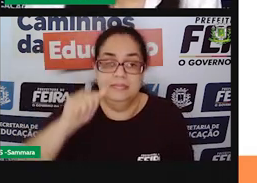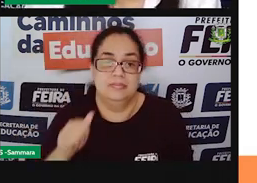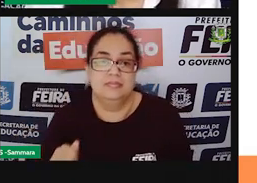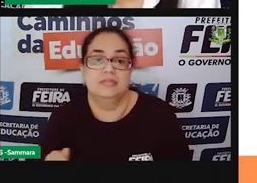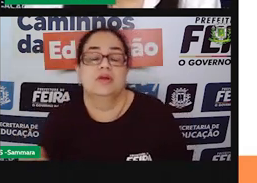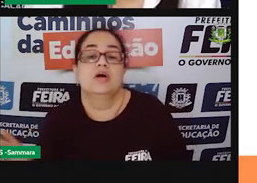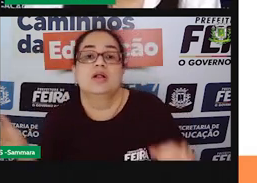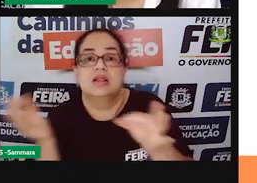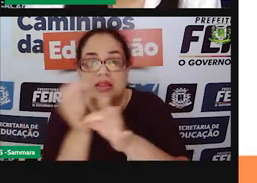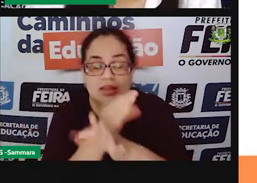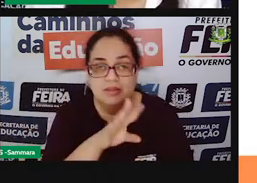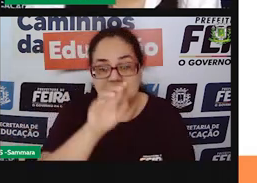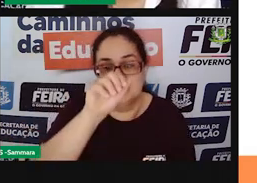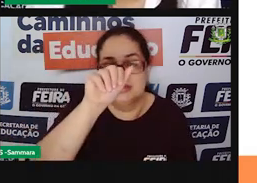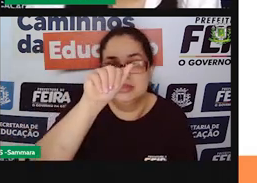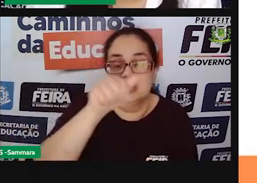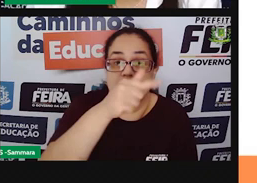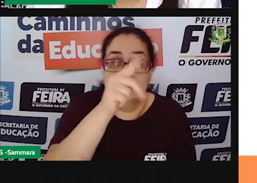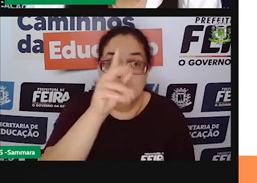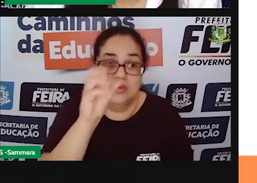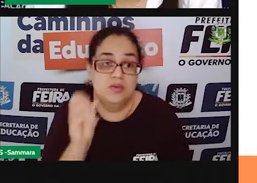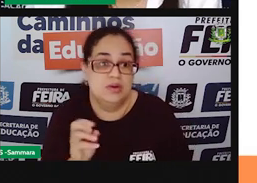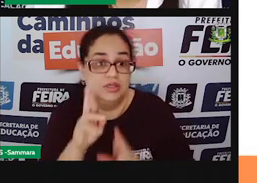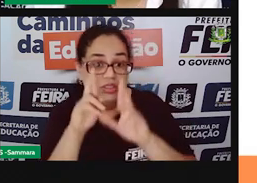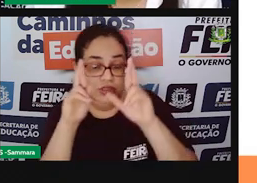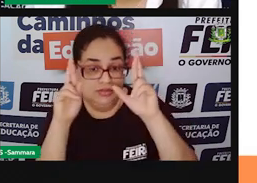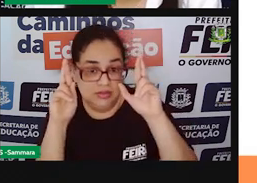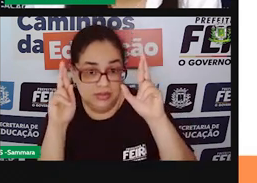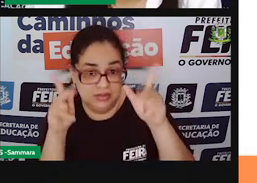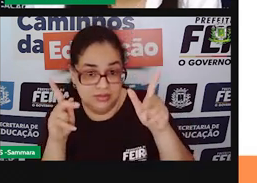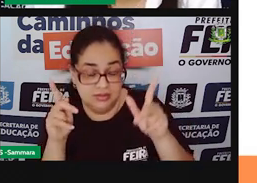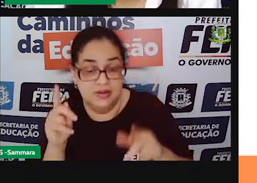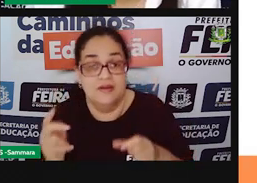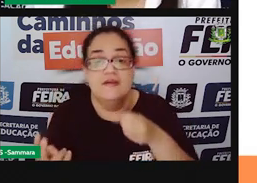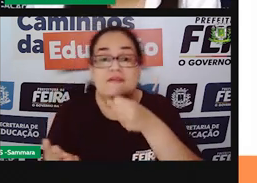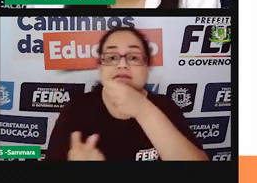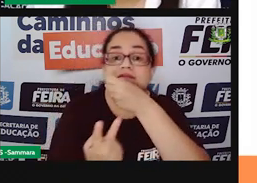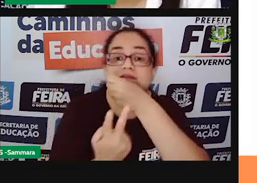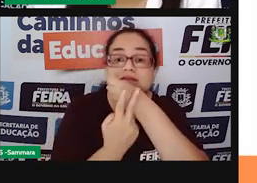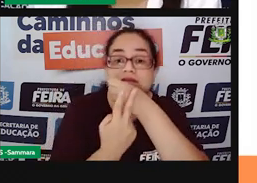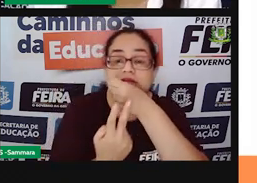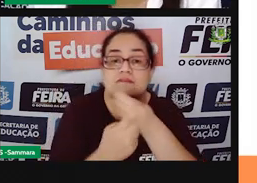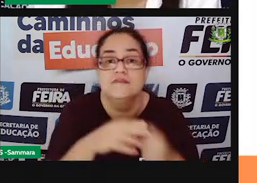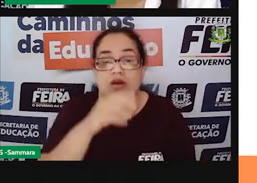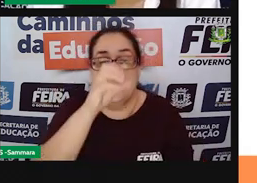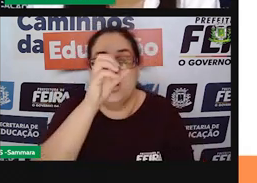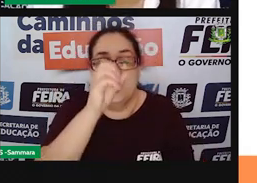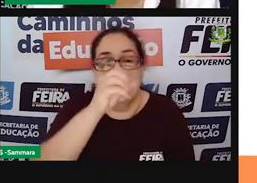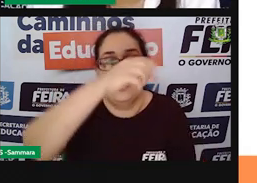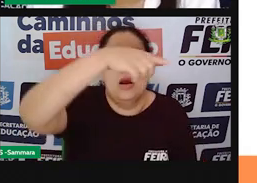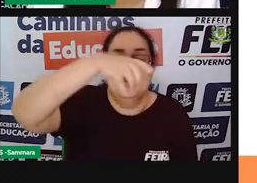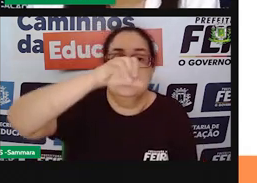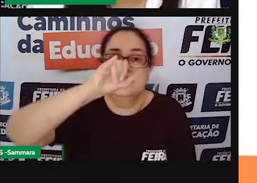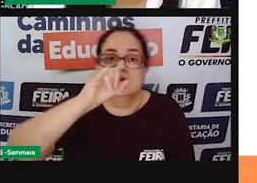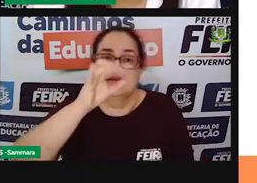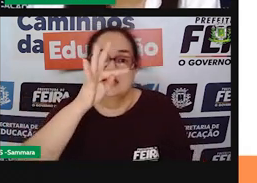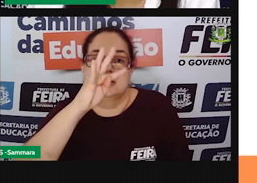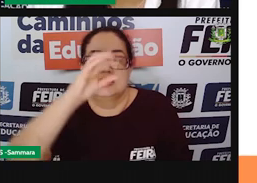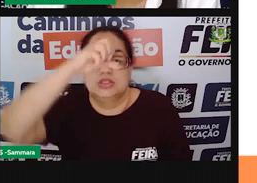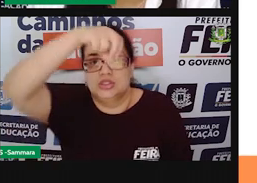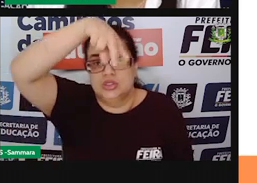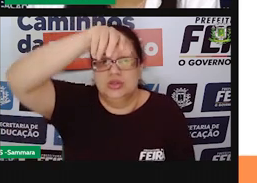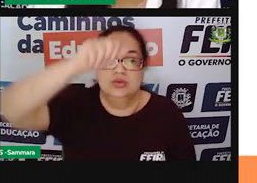Com a terminação an, é diferente. As formas verbais, elas são oxítonas, tendo